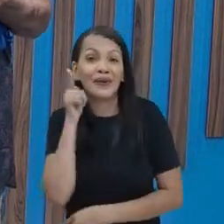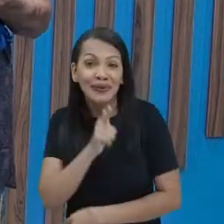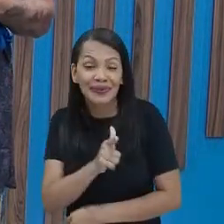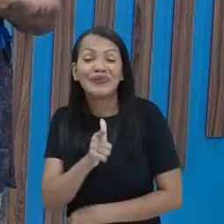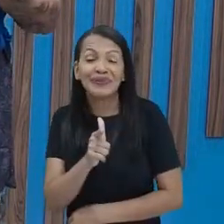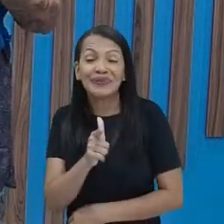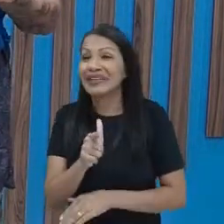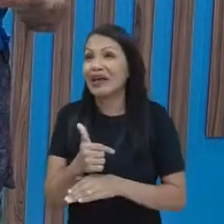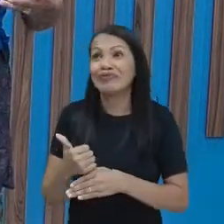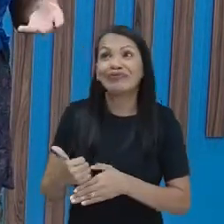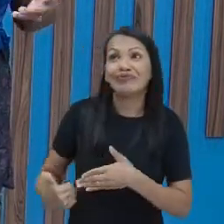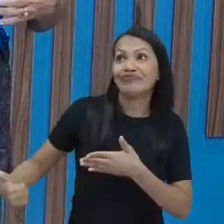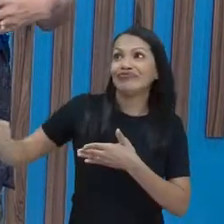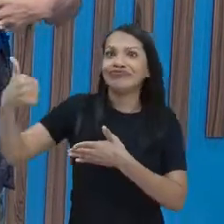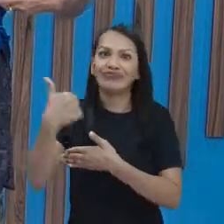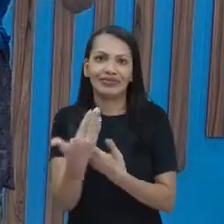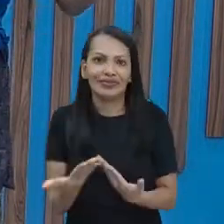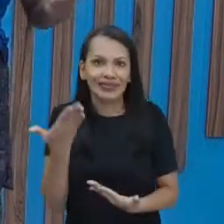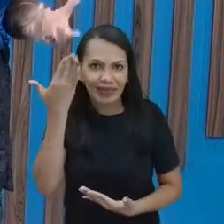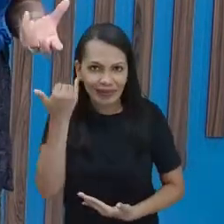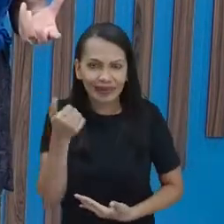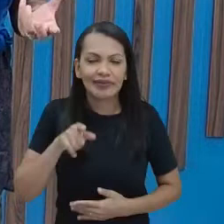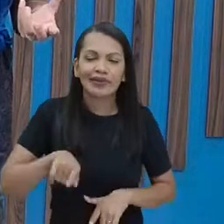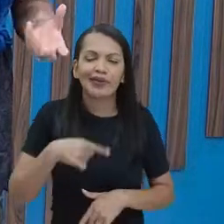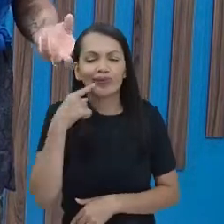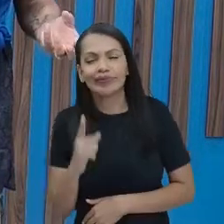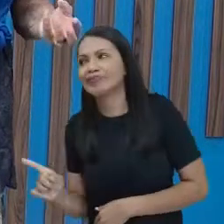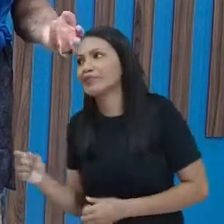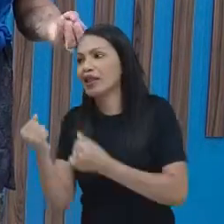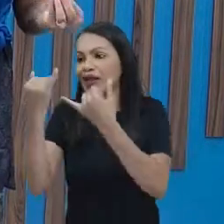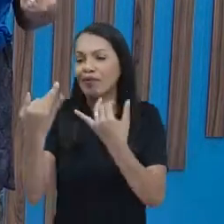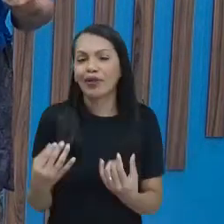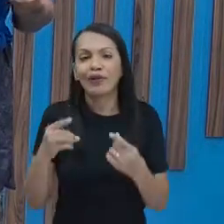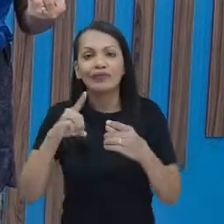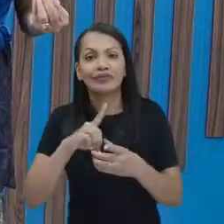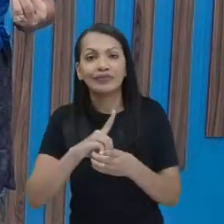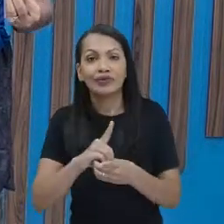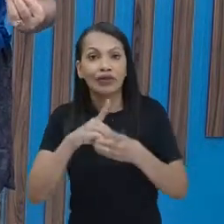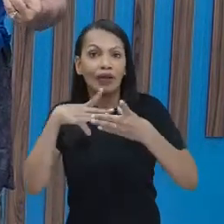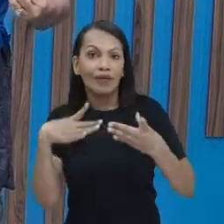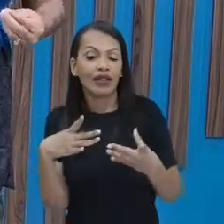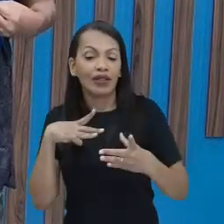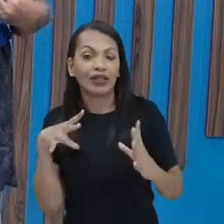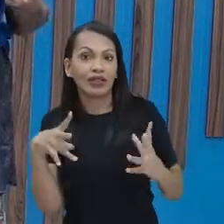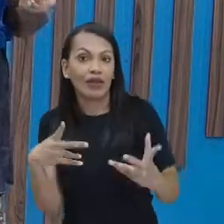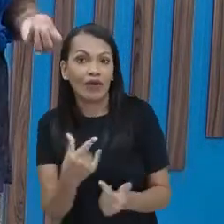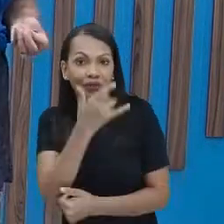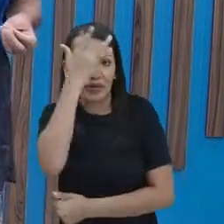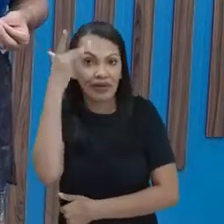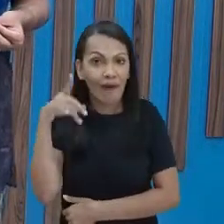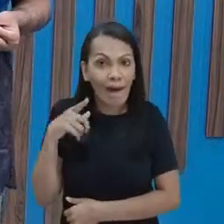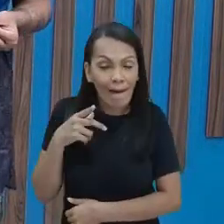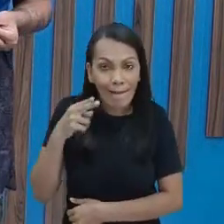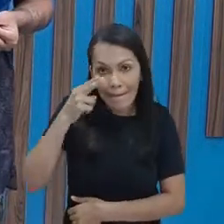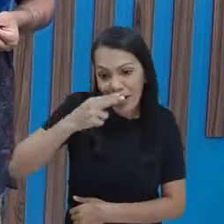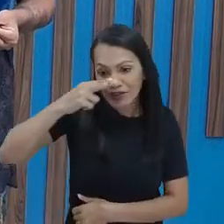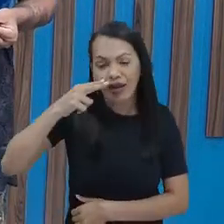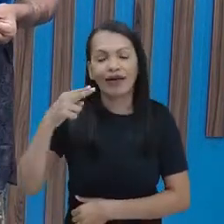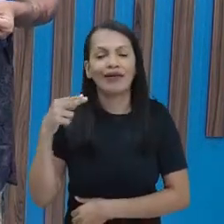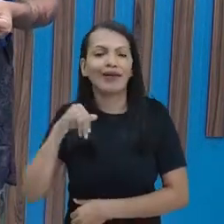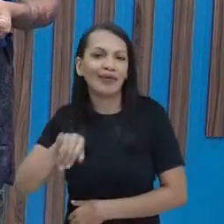no estado de democracia, no país que tem a democracia, seria que todas as pessoas pudessem ter as mesmas